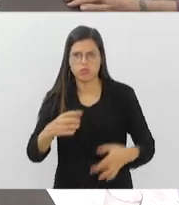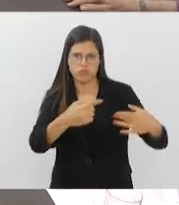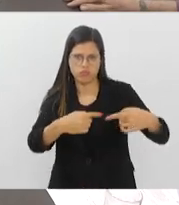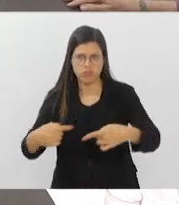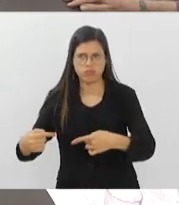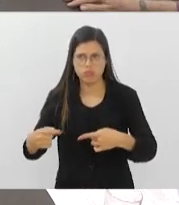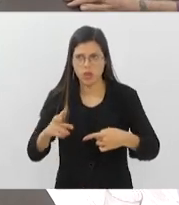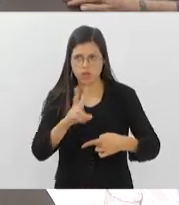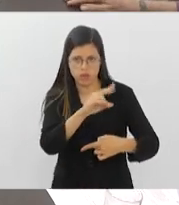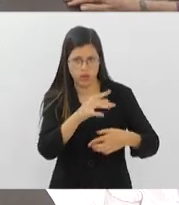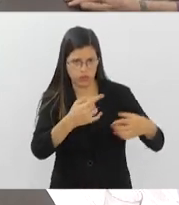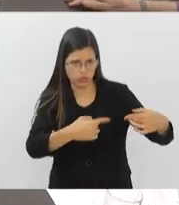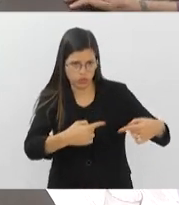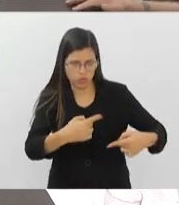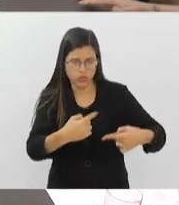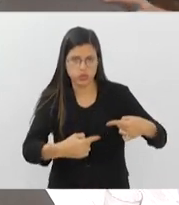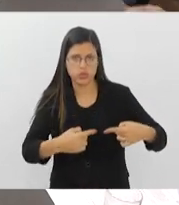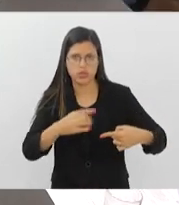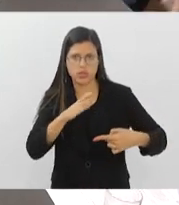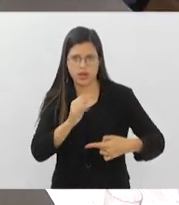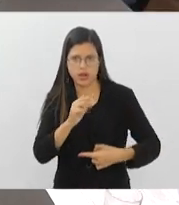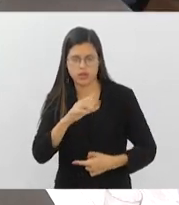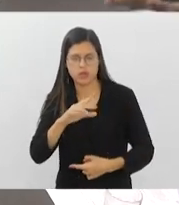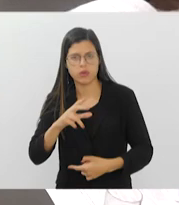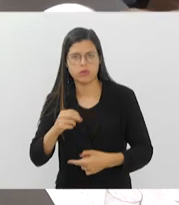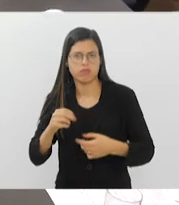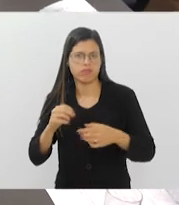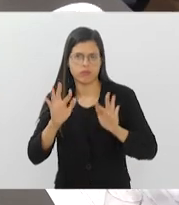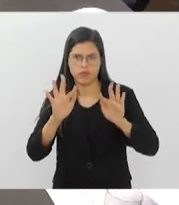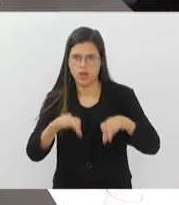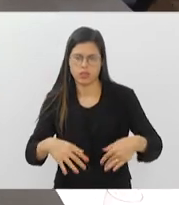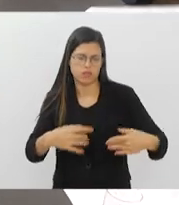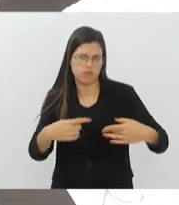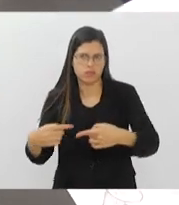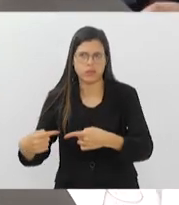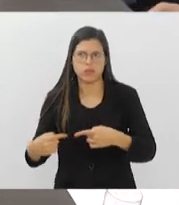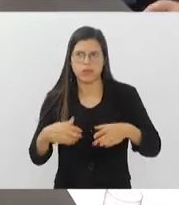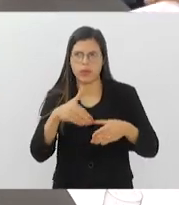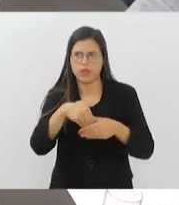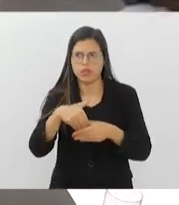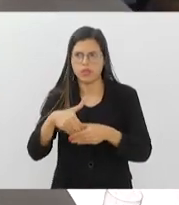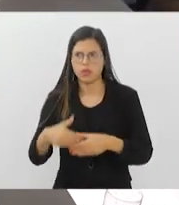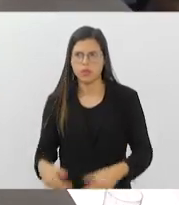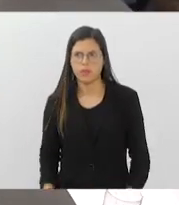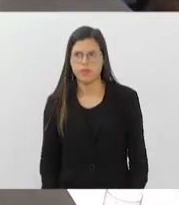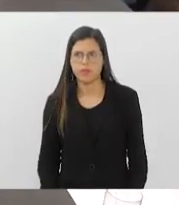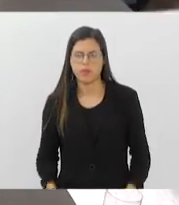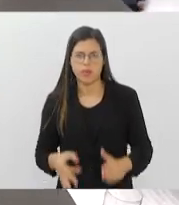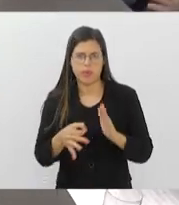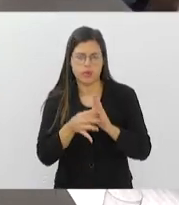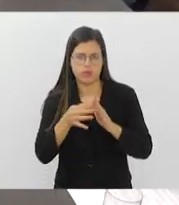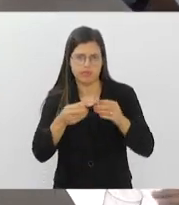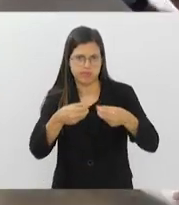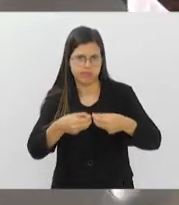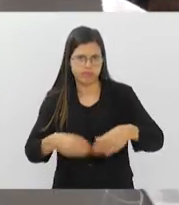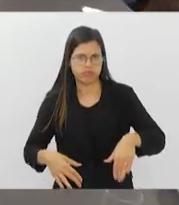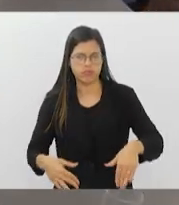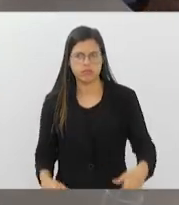Vai discutir, deputado Carlinhos BNH? Não havendo quem queira discutir, é encerrada a discussão. Em votação, o parecer pela